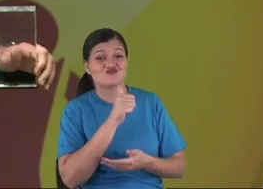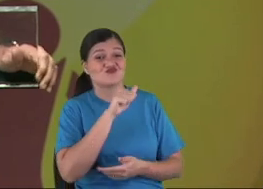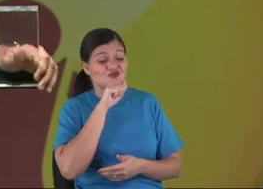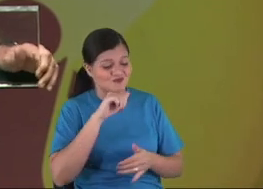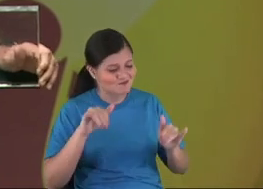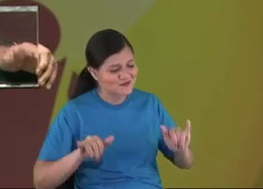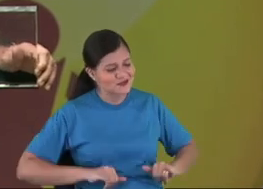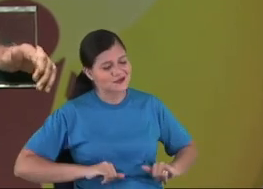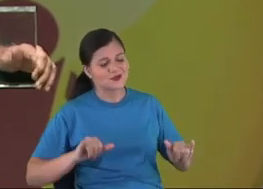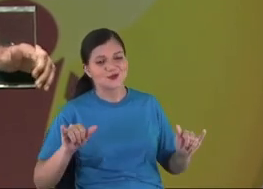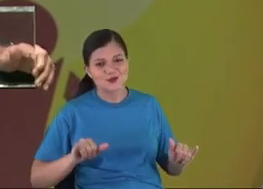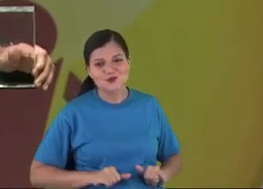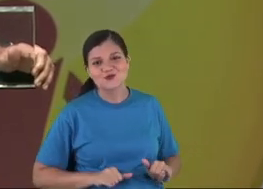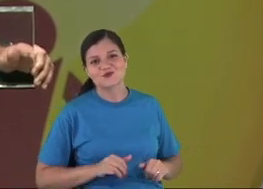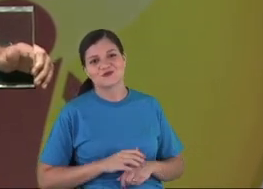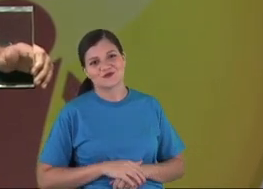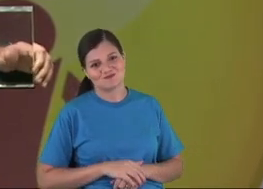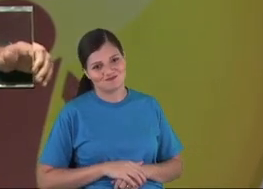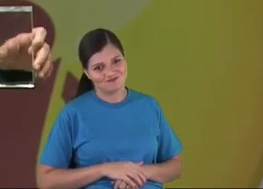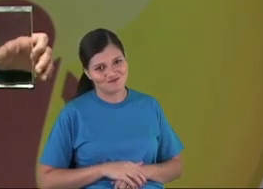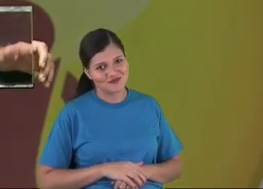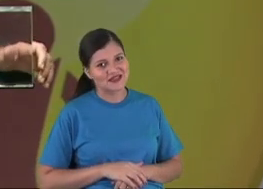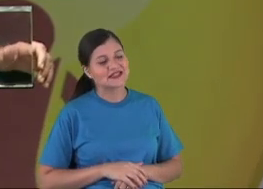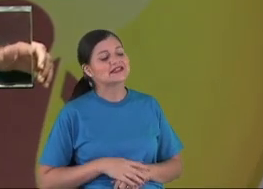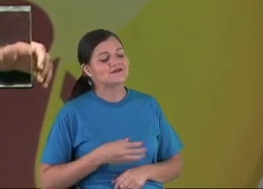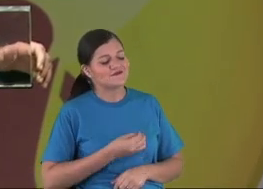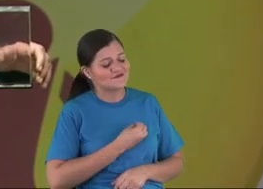Que a menina ainda é adolescente.